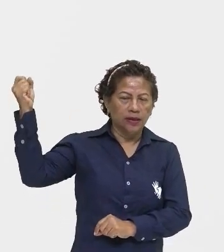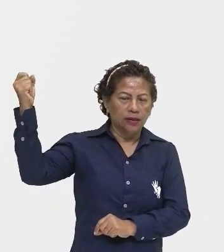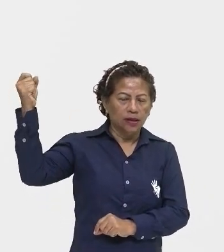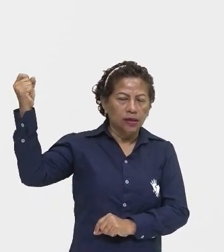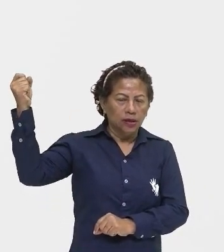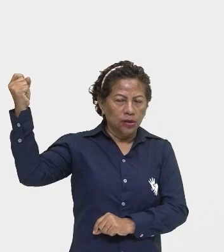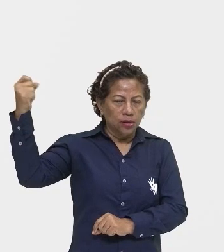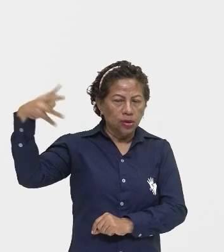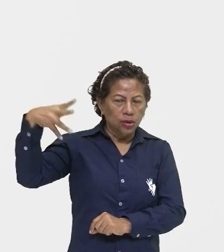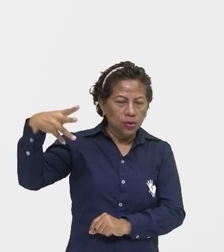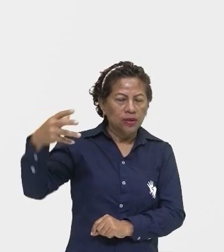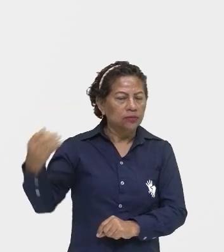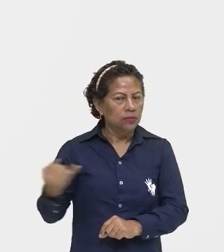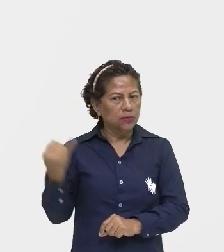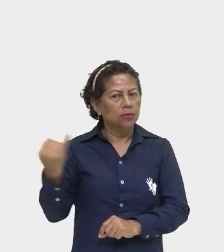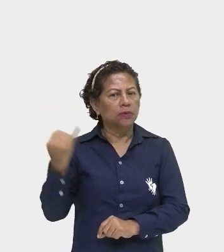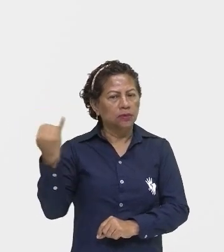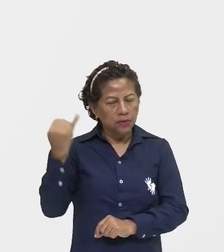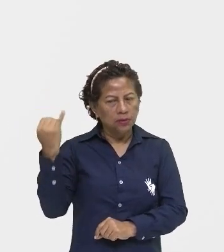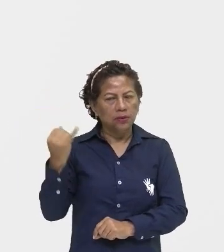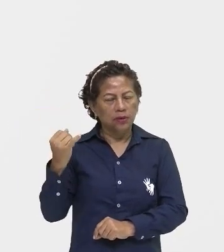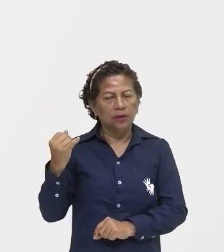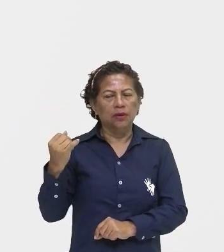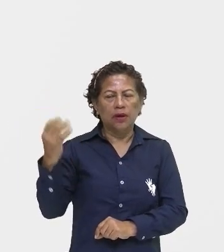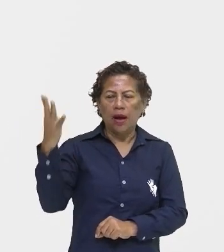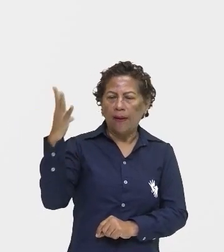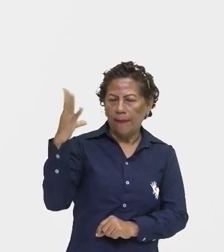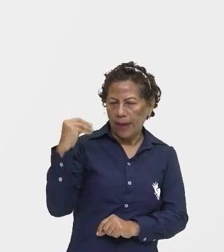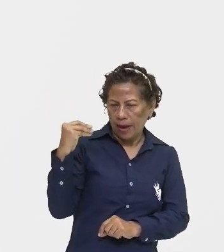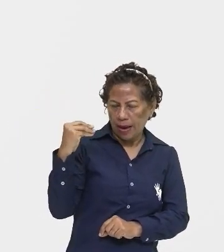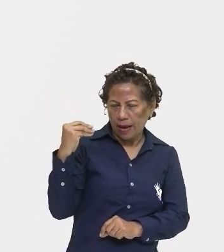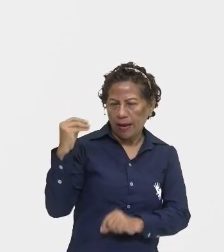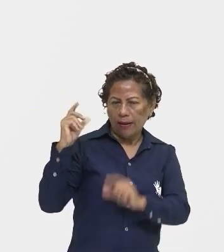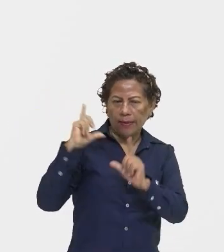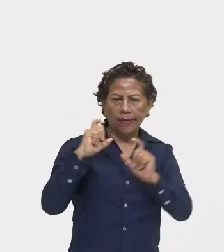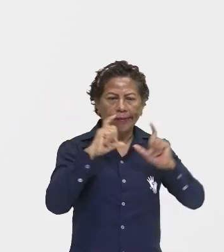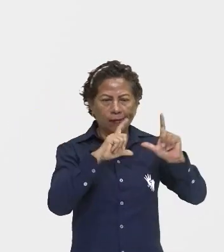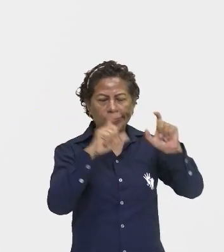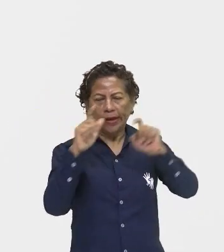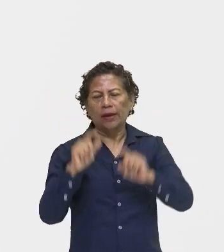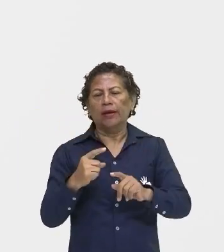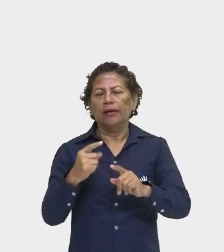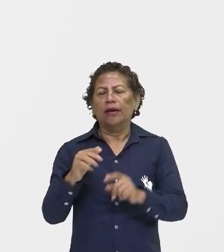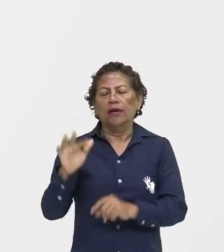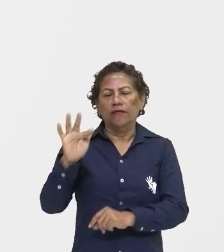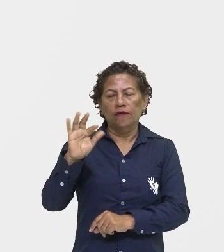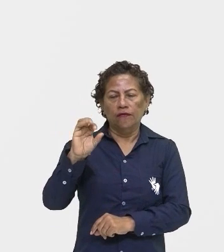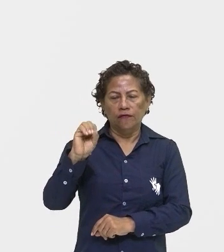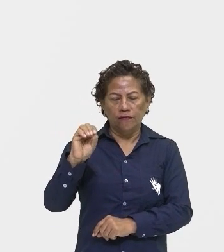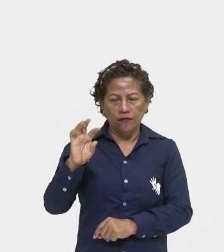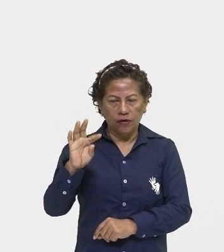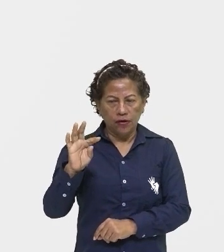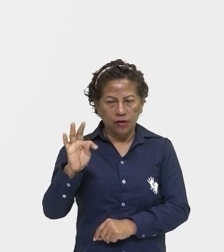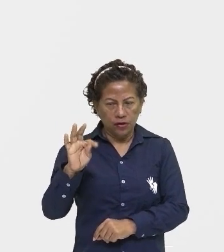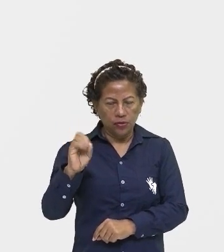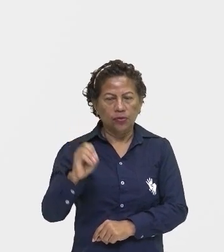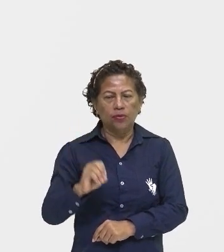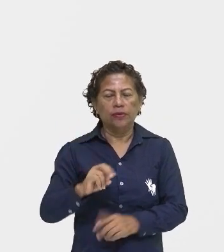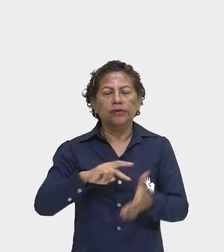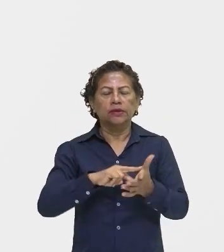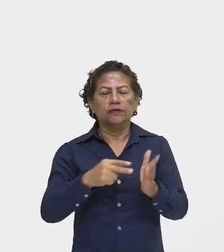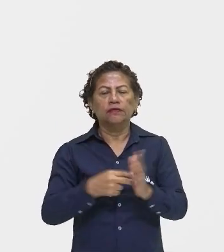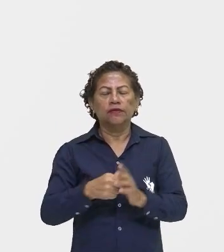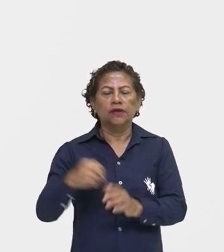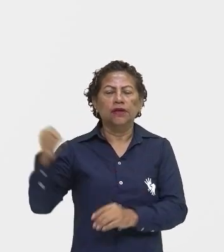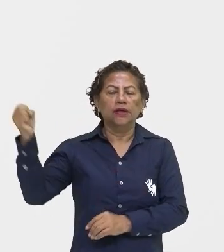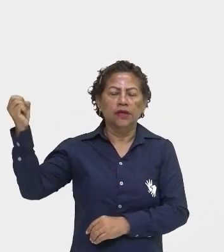para a fotografia que a origem da palavra é uma junção dos termos gregos foto, que significa luz, e grafém, que